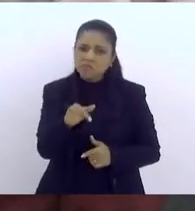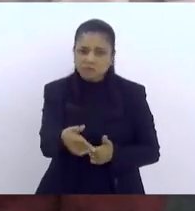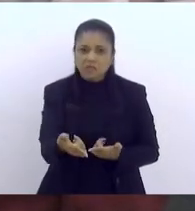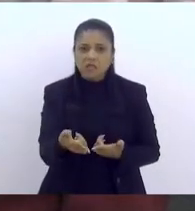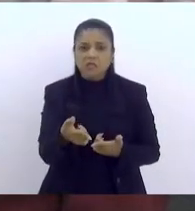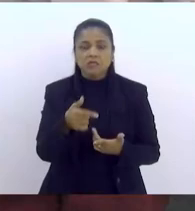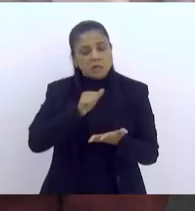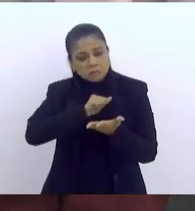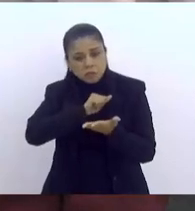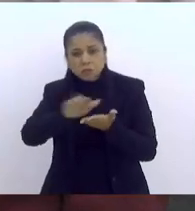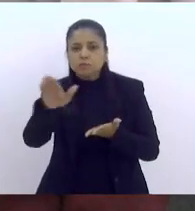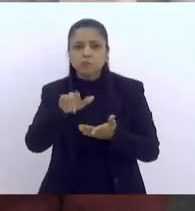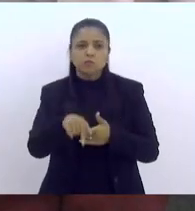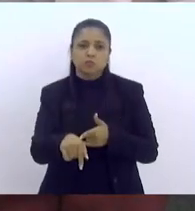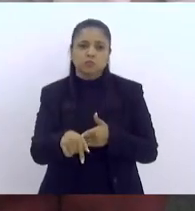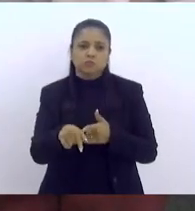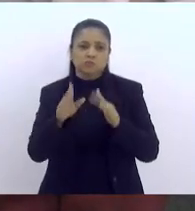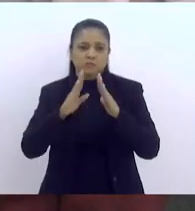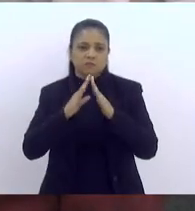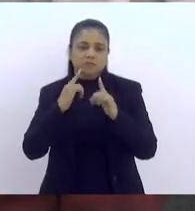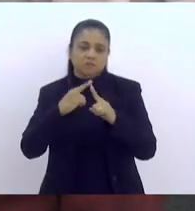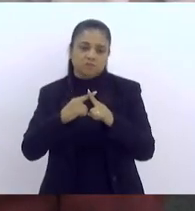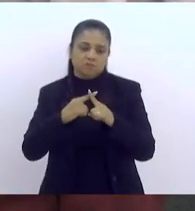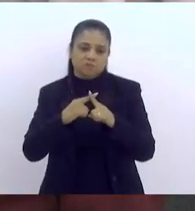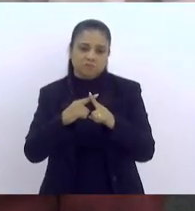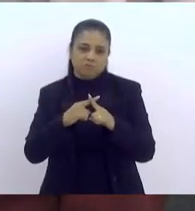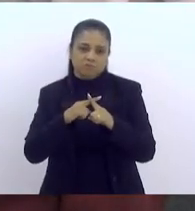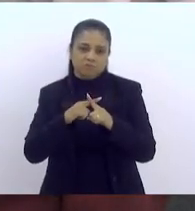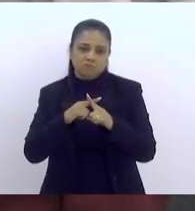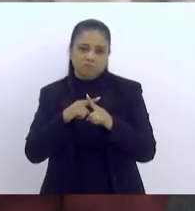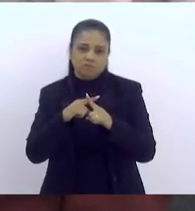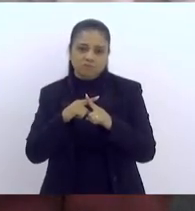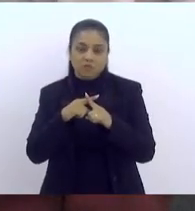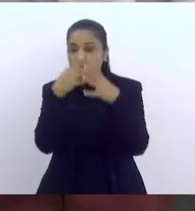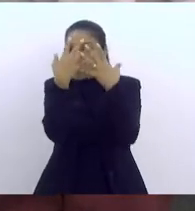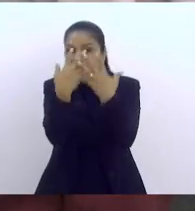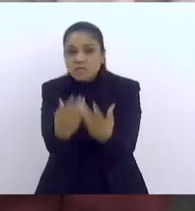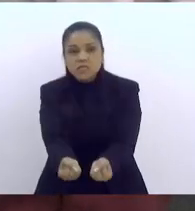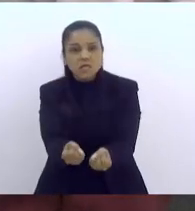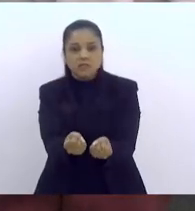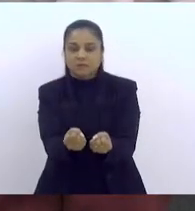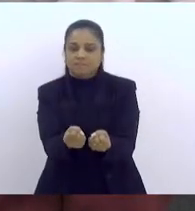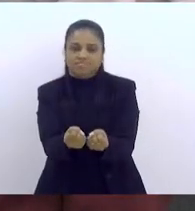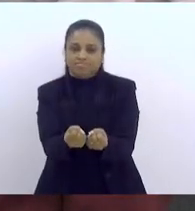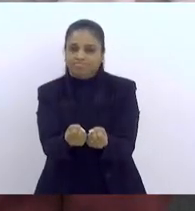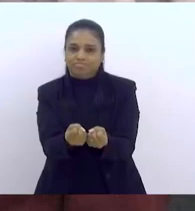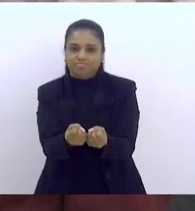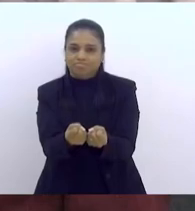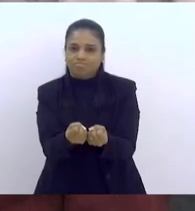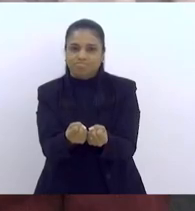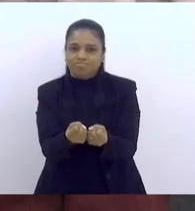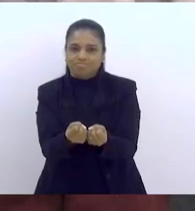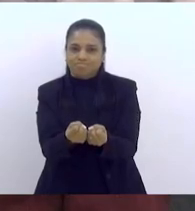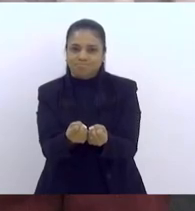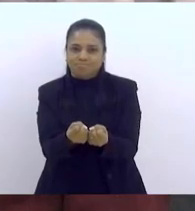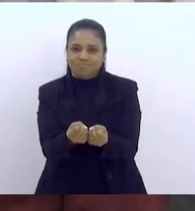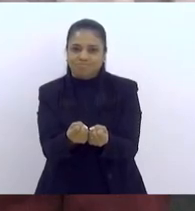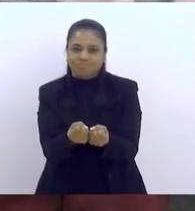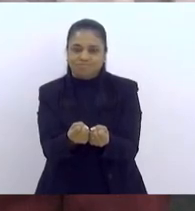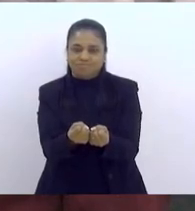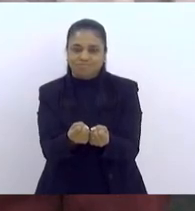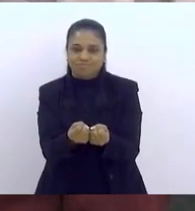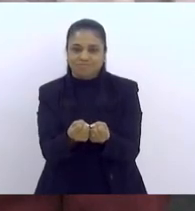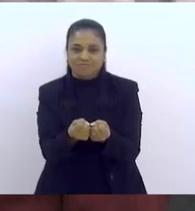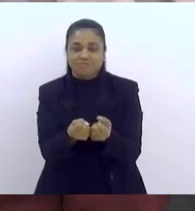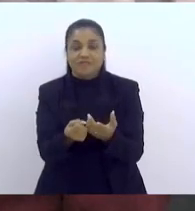está expulso da nossa organização, porque nós não admitimos e não toleramos esse tipo de coisa.